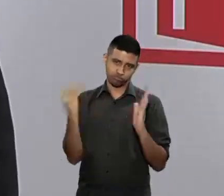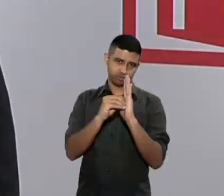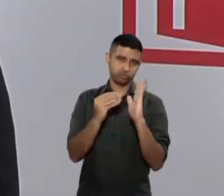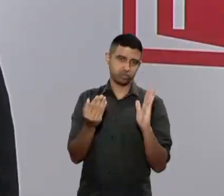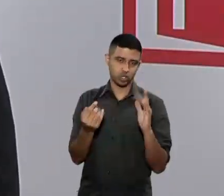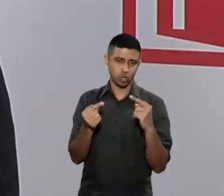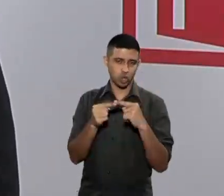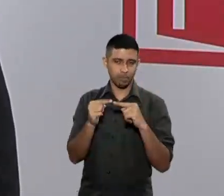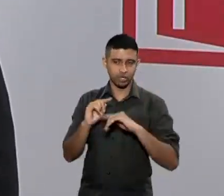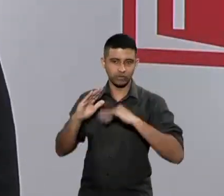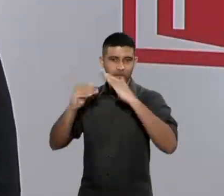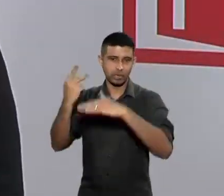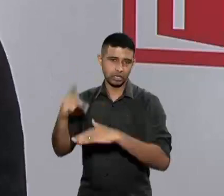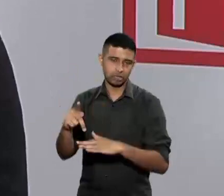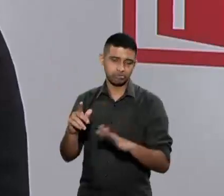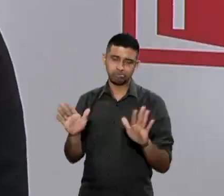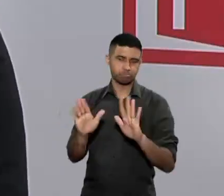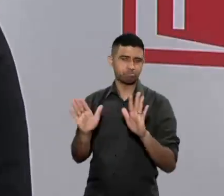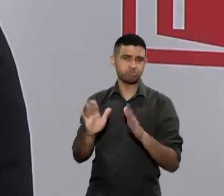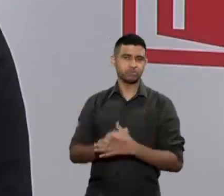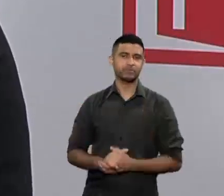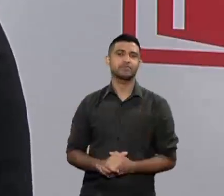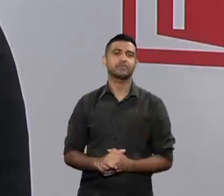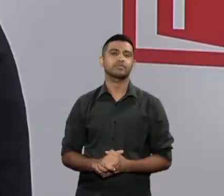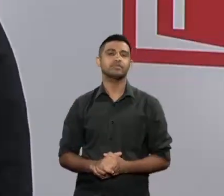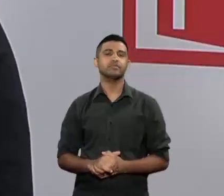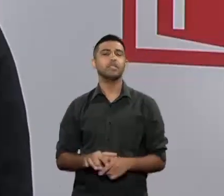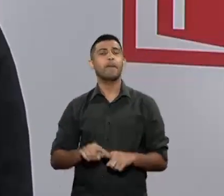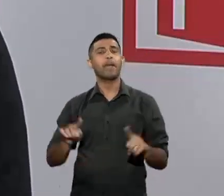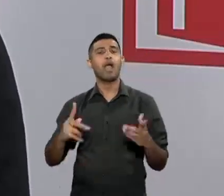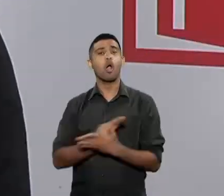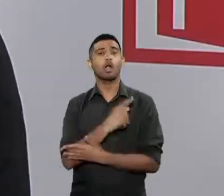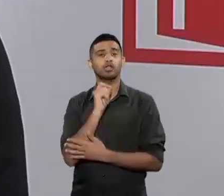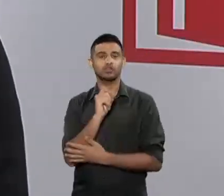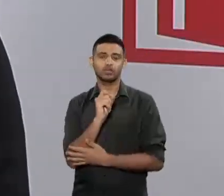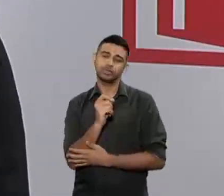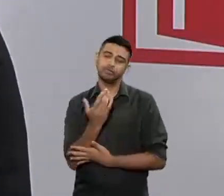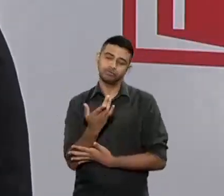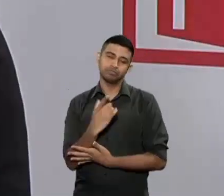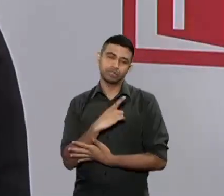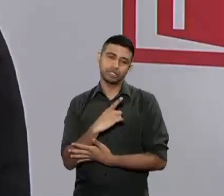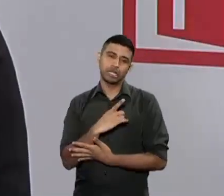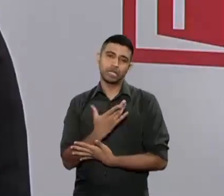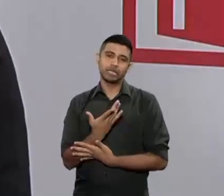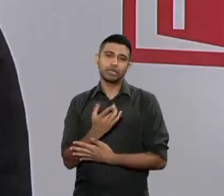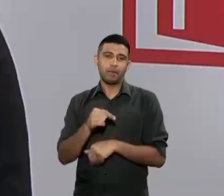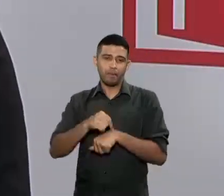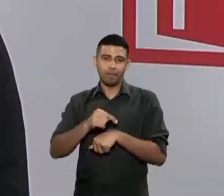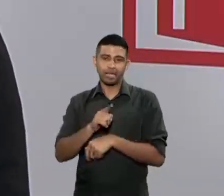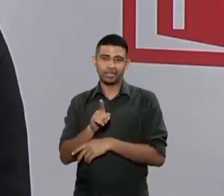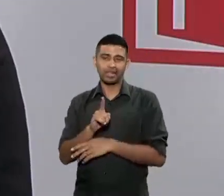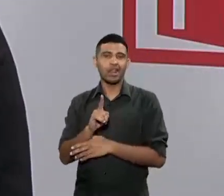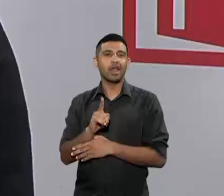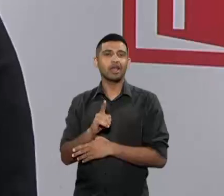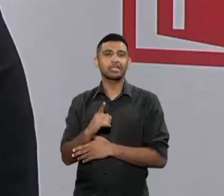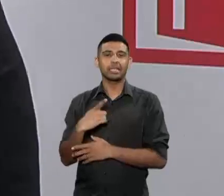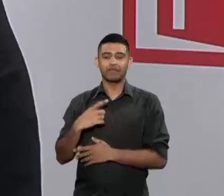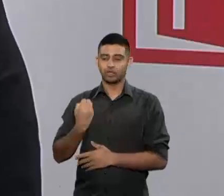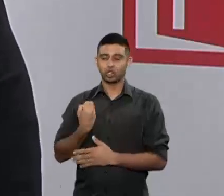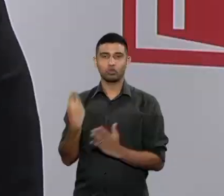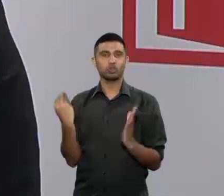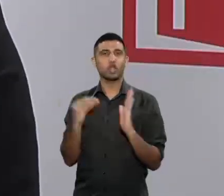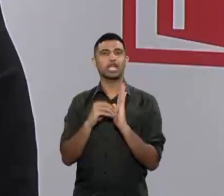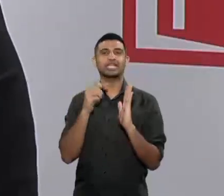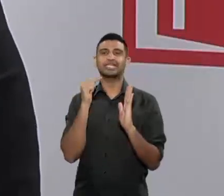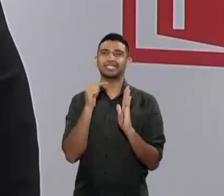nas etapas do desenvolvimento dela, né? E aí, o que acontece? Em um determinado momento, ela tirou uma nota 7